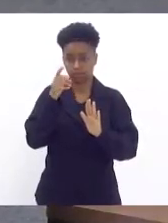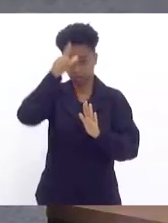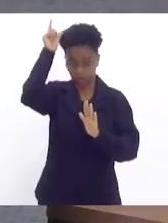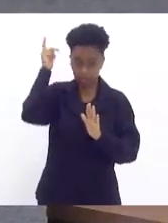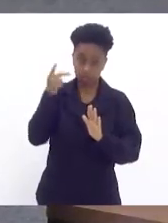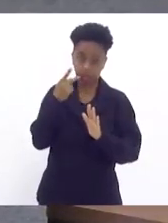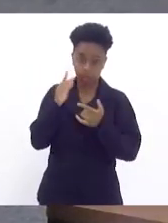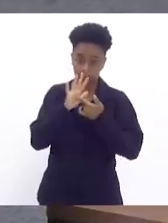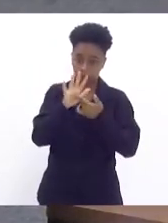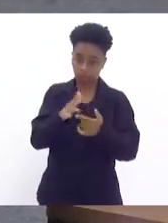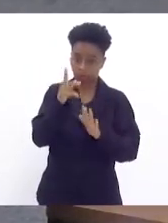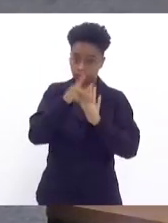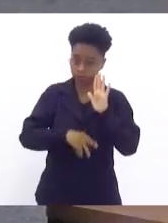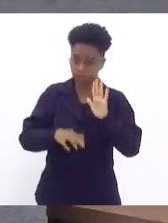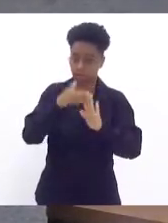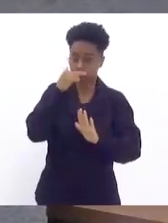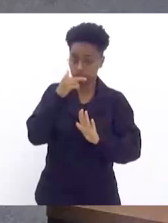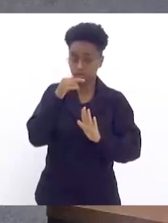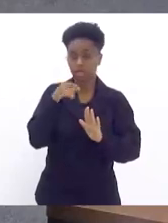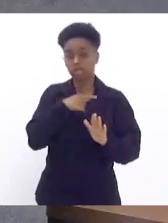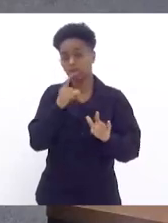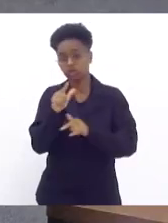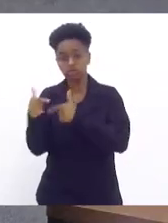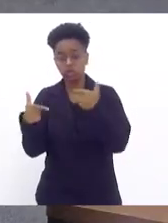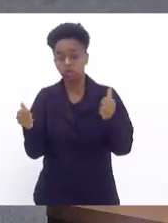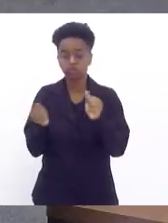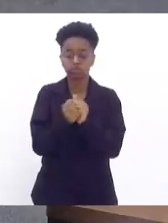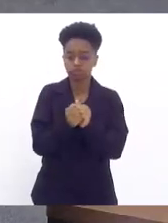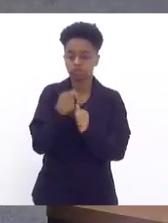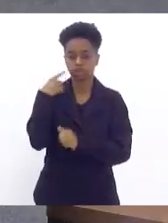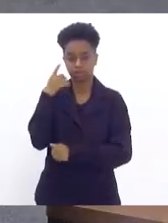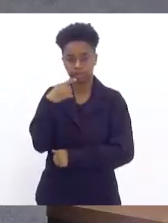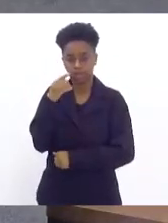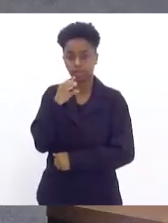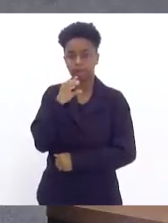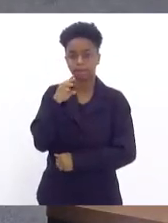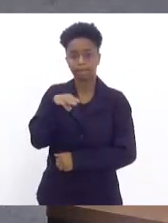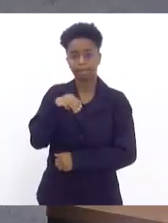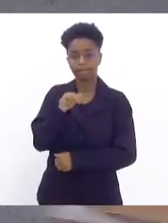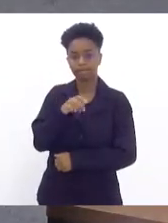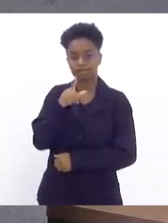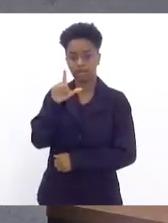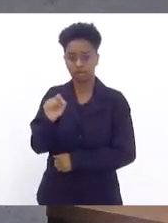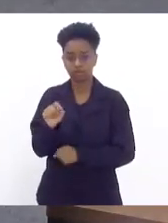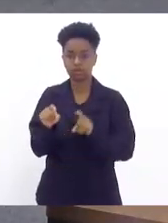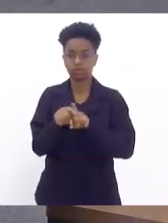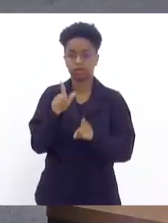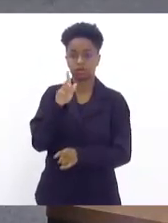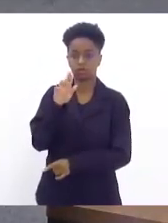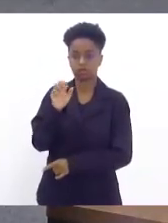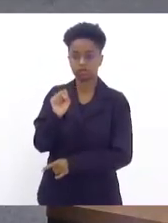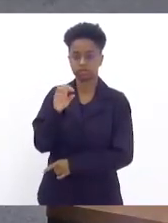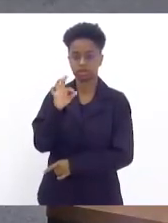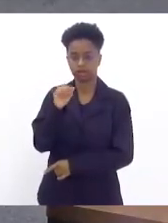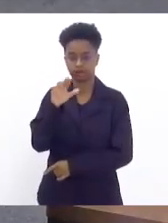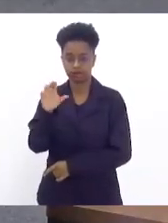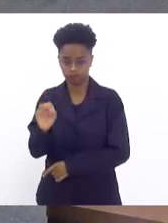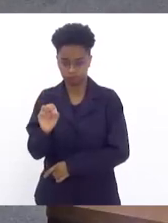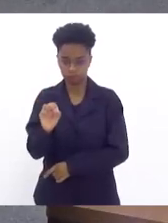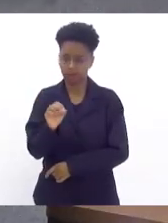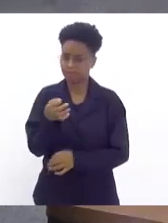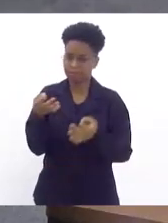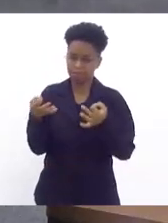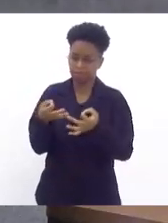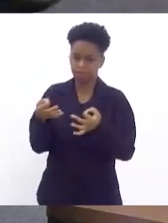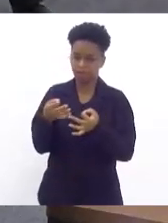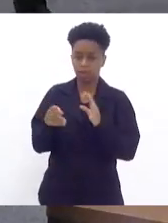Luiz Paulo apresenta um projeto de resolução com outros deputados Deputado Marcelo cabeleireiro Deputado Gustavo Schmidt e retocável o projeto